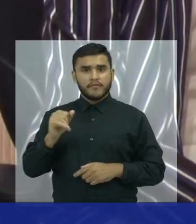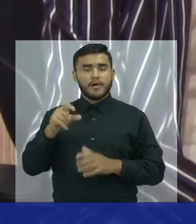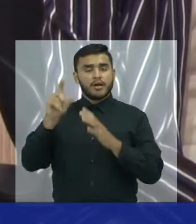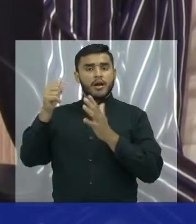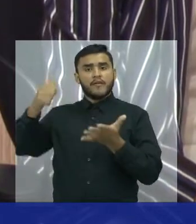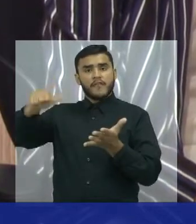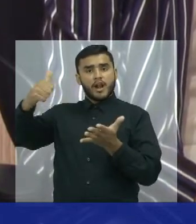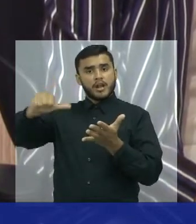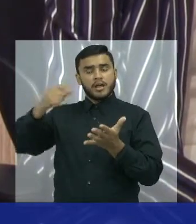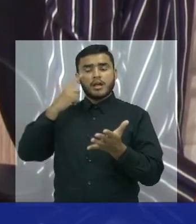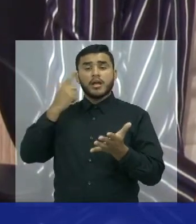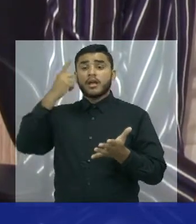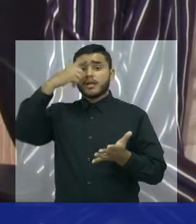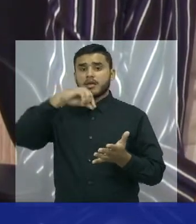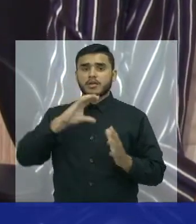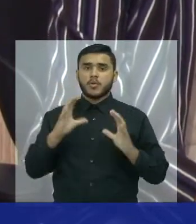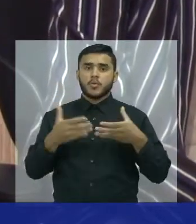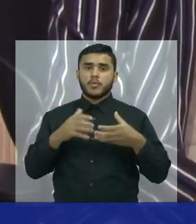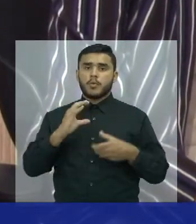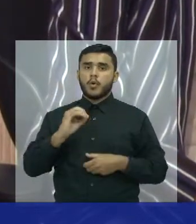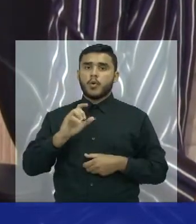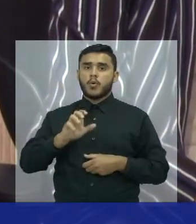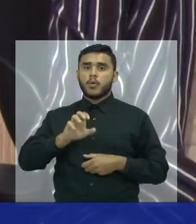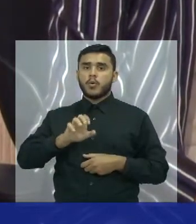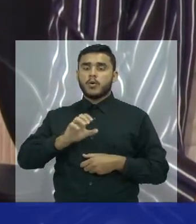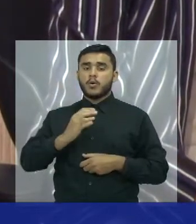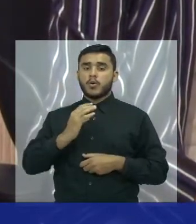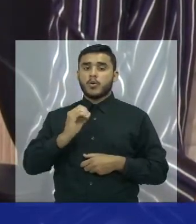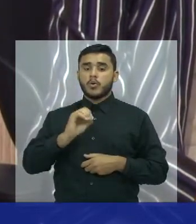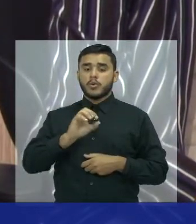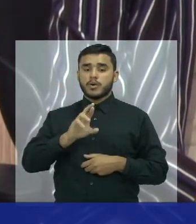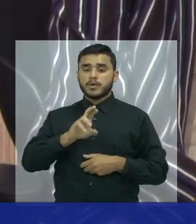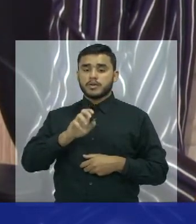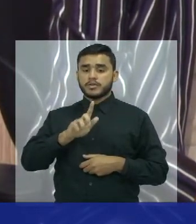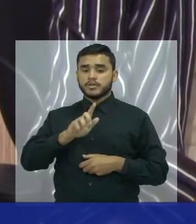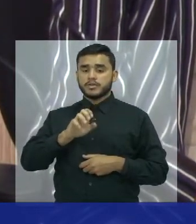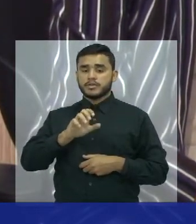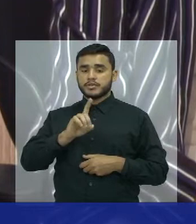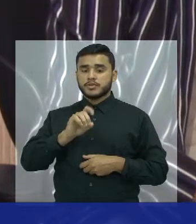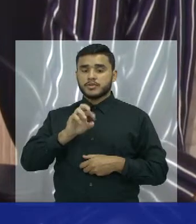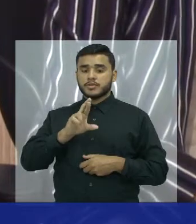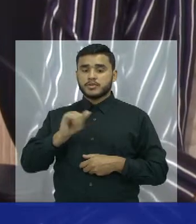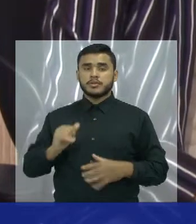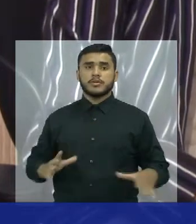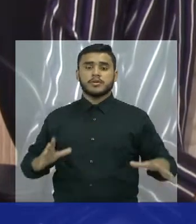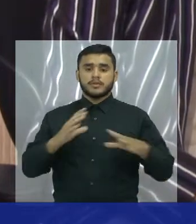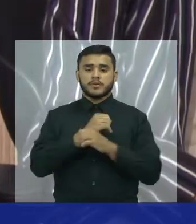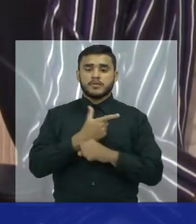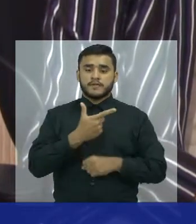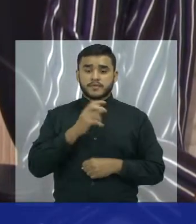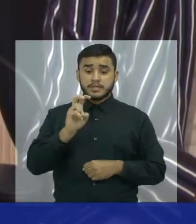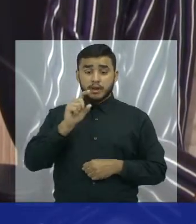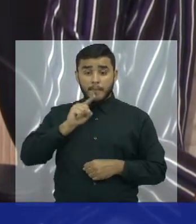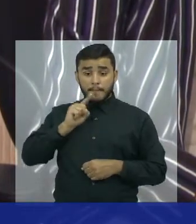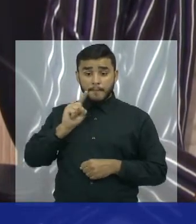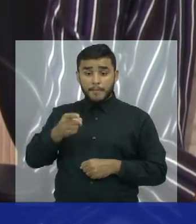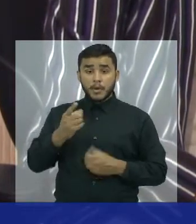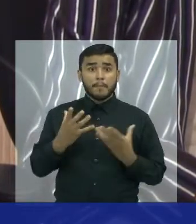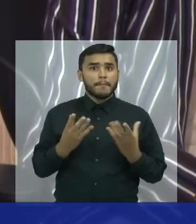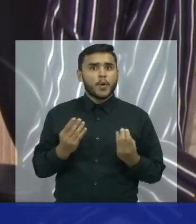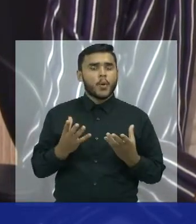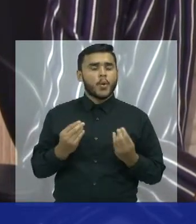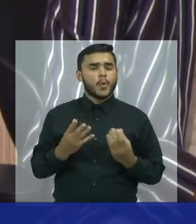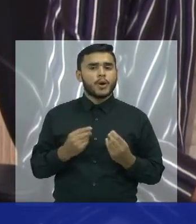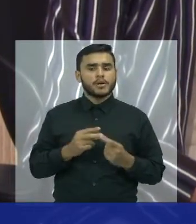sejam frequentes, e não são, porque, de fato, de 25 mil fiscalizações, são muitas fiscalizações, né?